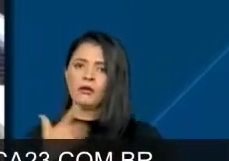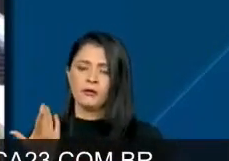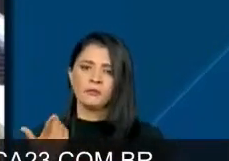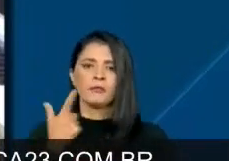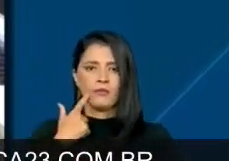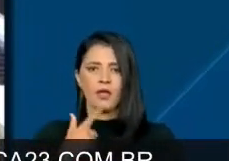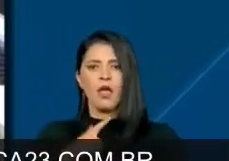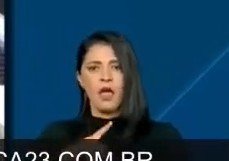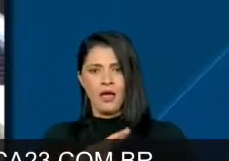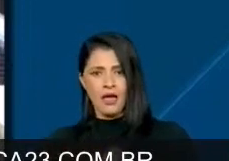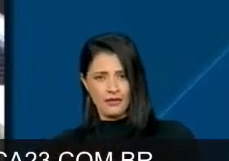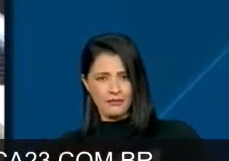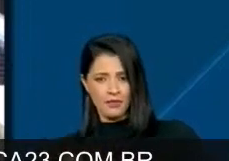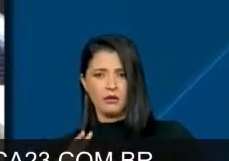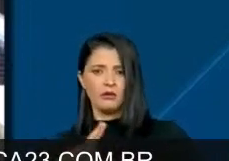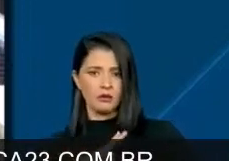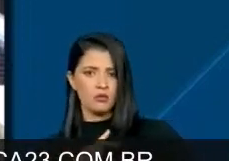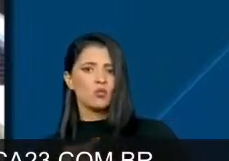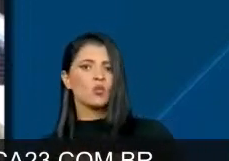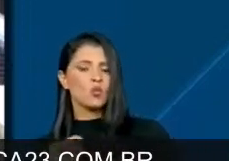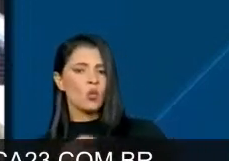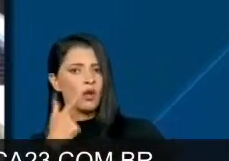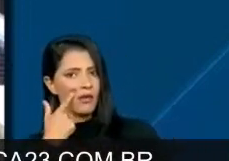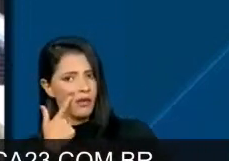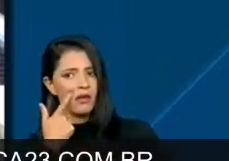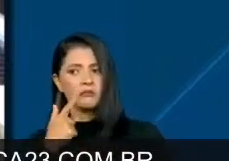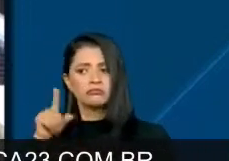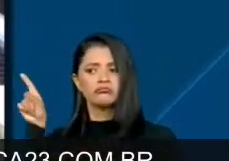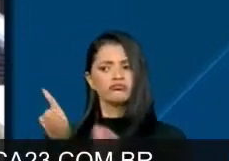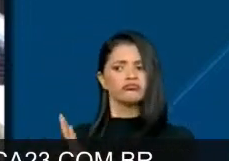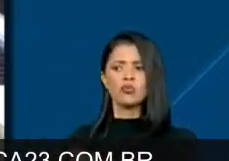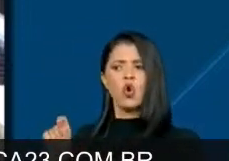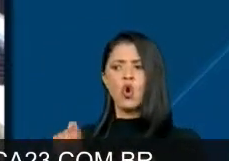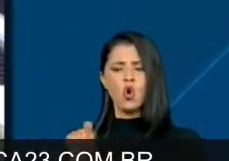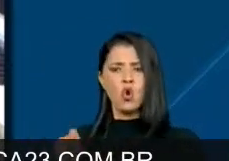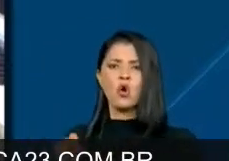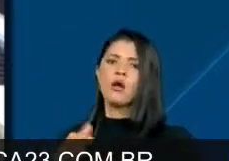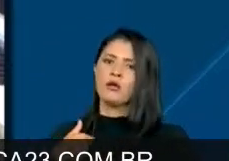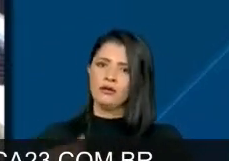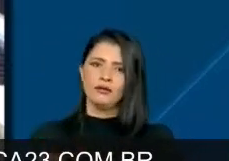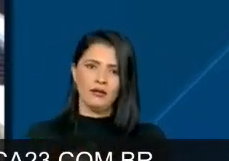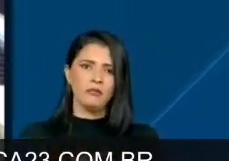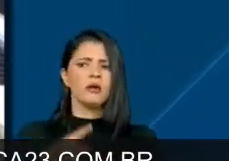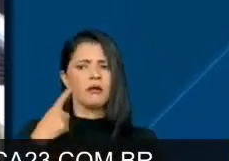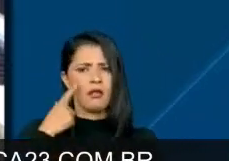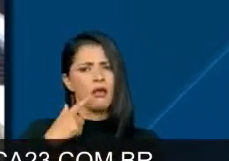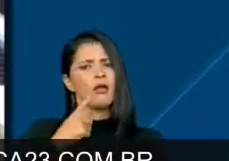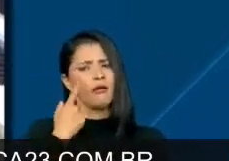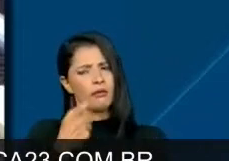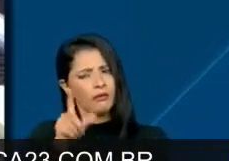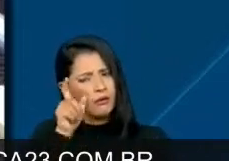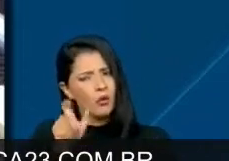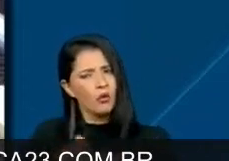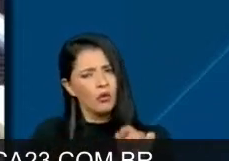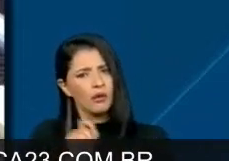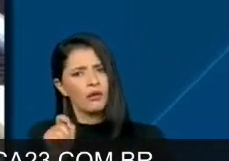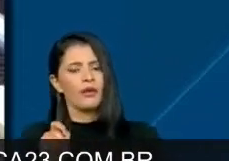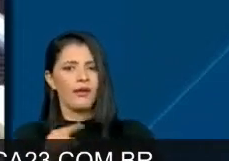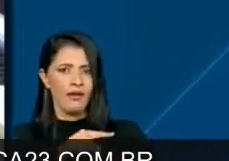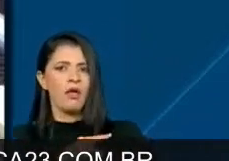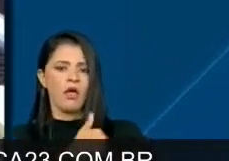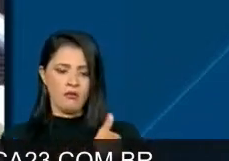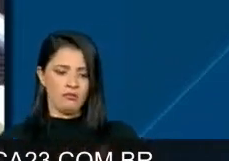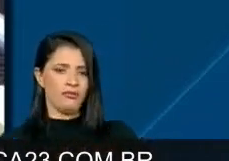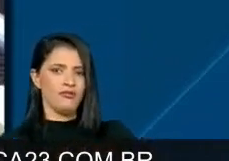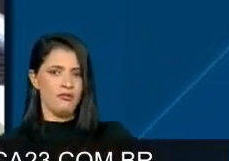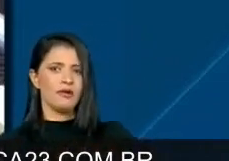a iniciativa privada sendo colocada em xeque. Eu também acho muito interessante que a iniciativa